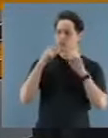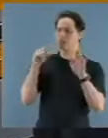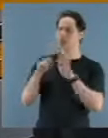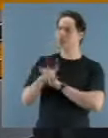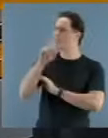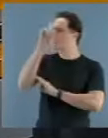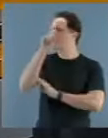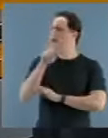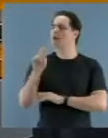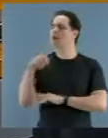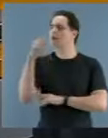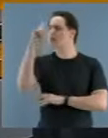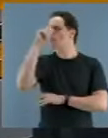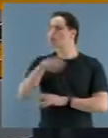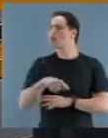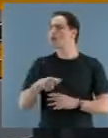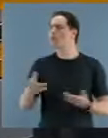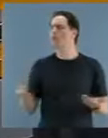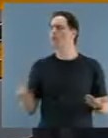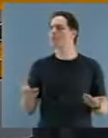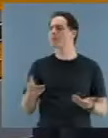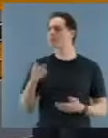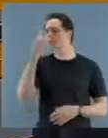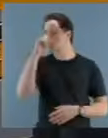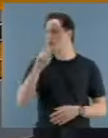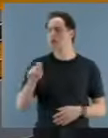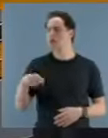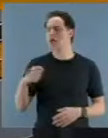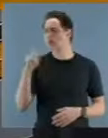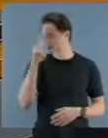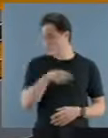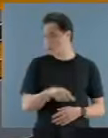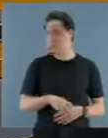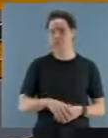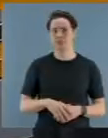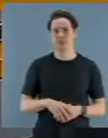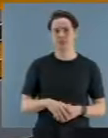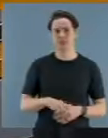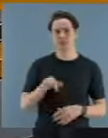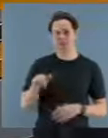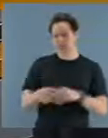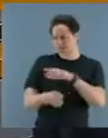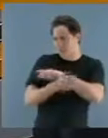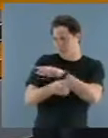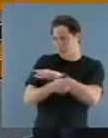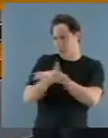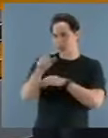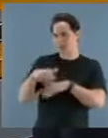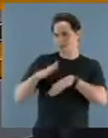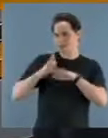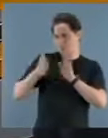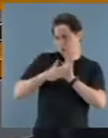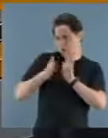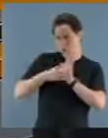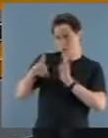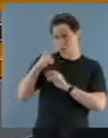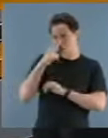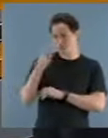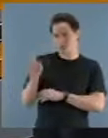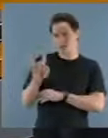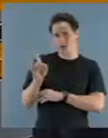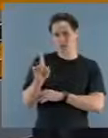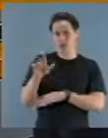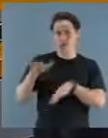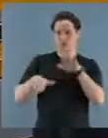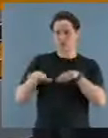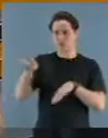quem? A ordem de quem? Eu nem acho que essa lavagem de dinheiro pode ter sido iniciativa sua, não. Pode ser até que o senhor